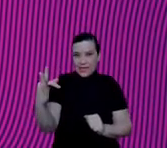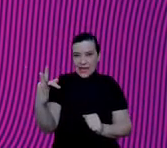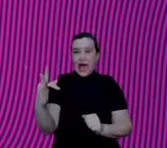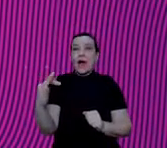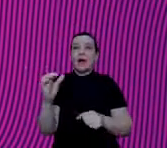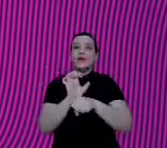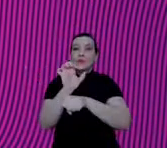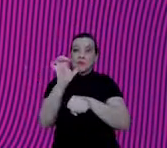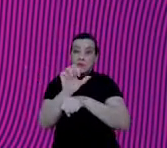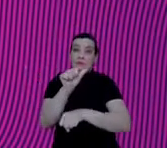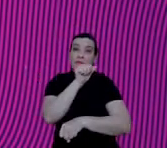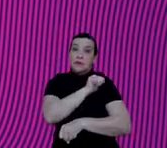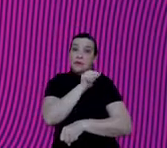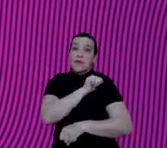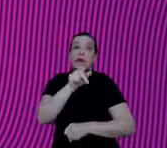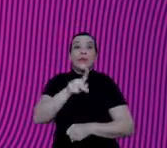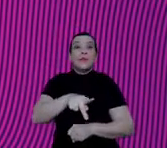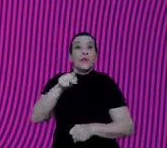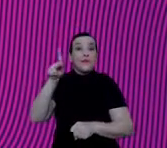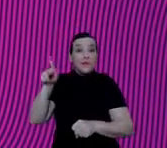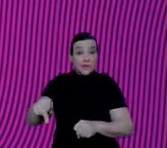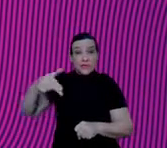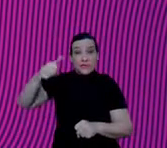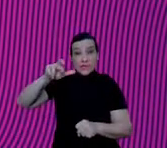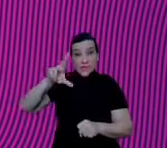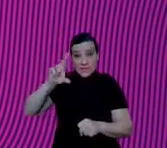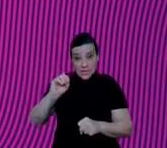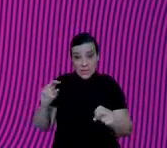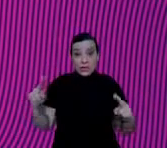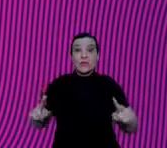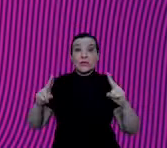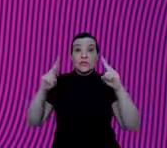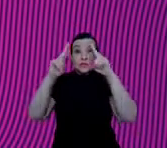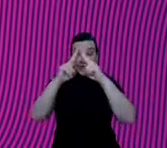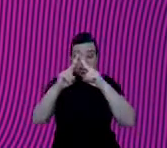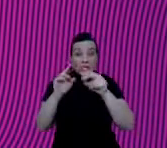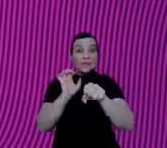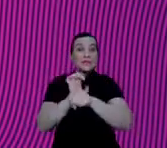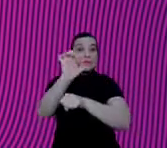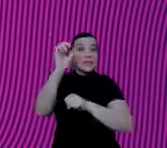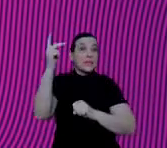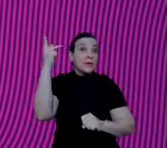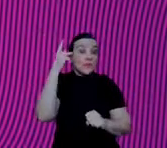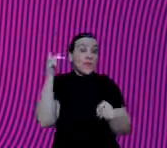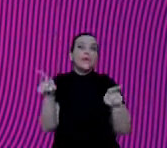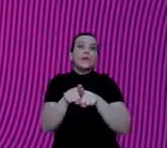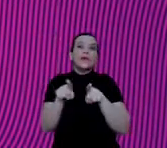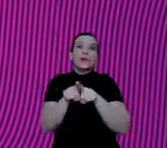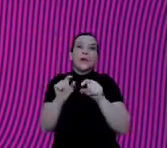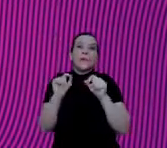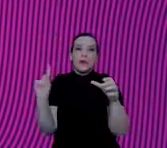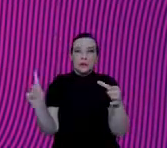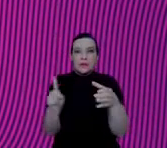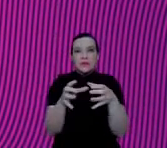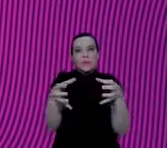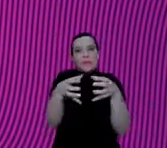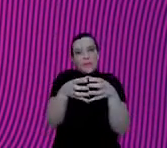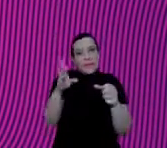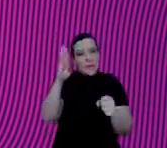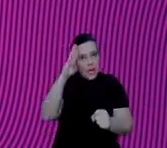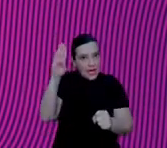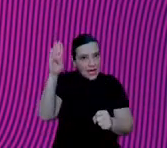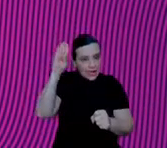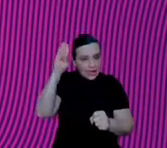professora adjunta de neurologia da Universidade do Estado de São Paulo e membro titular da Academia Brasileira de